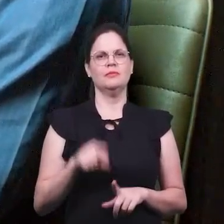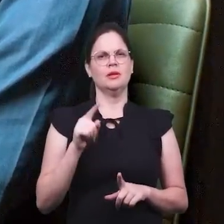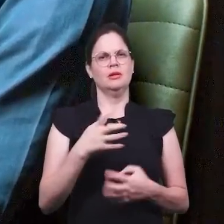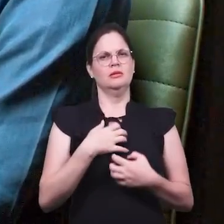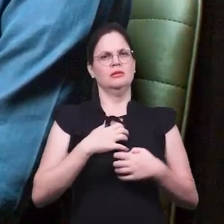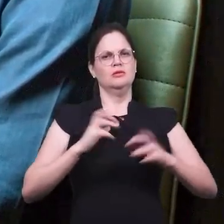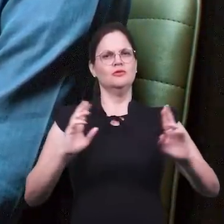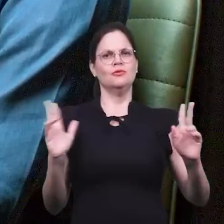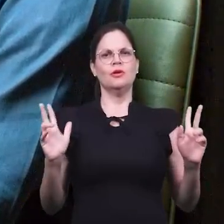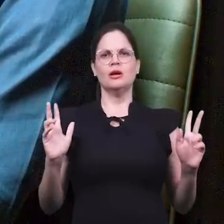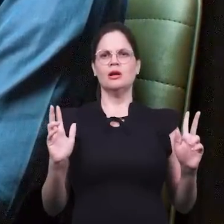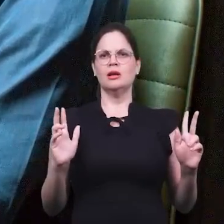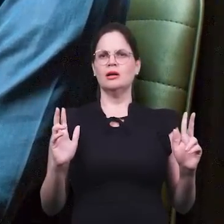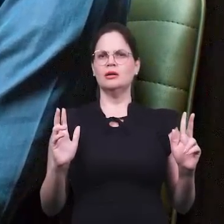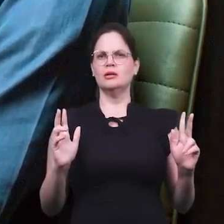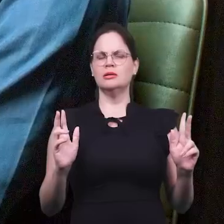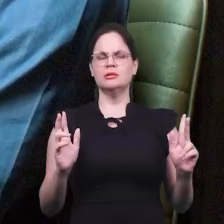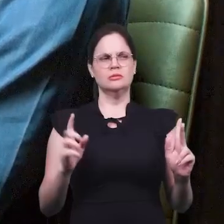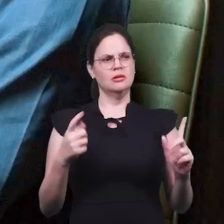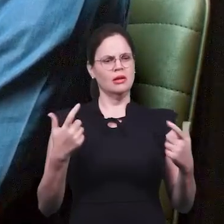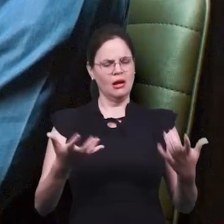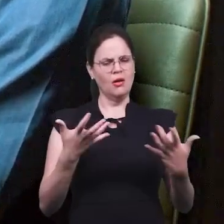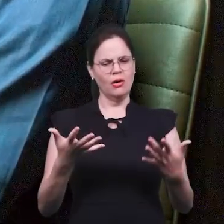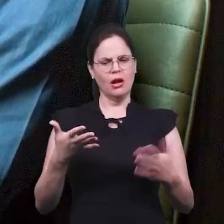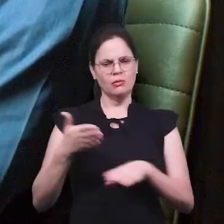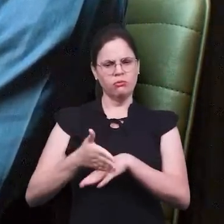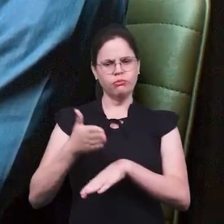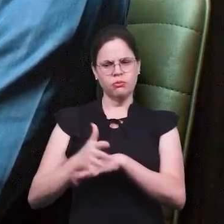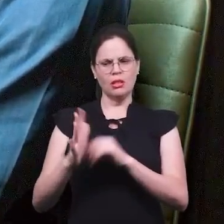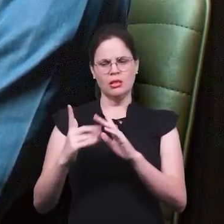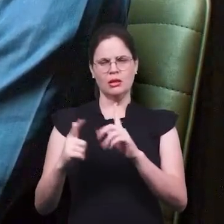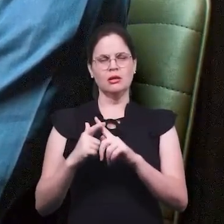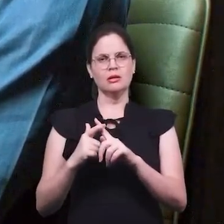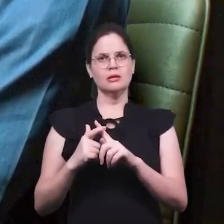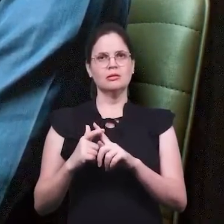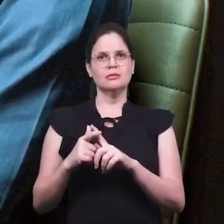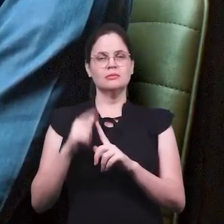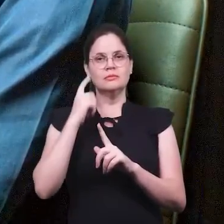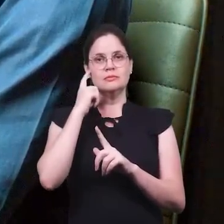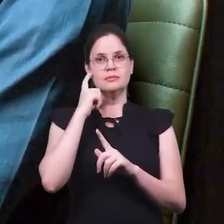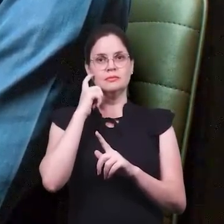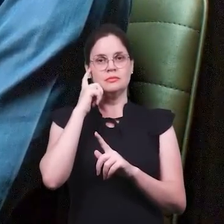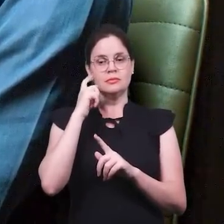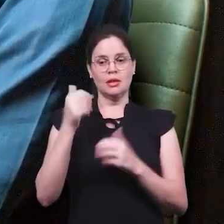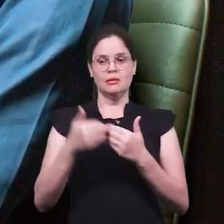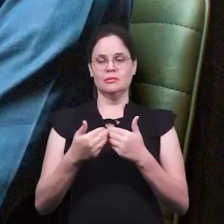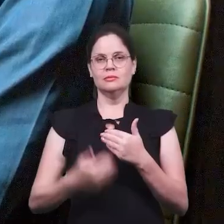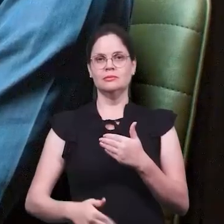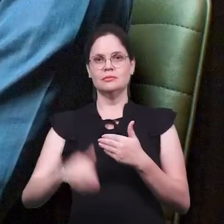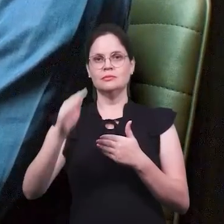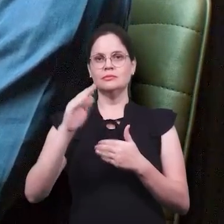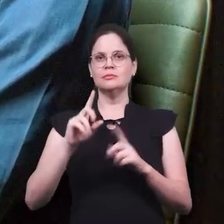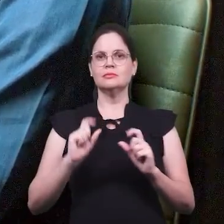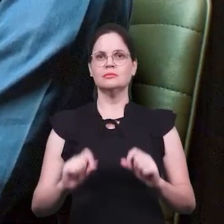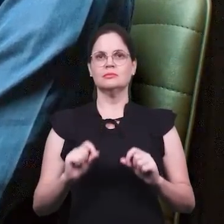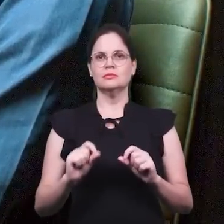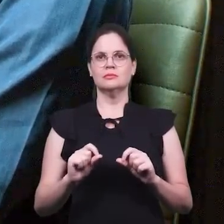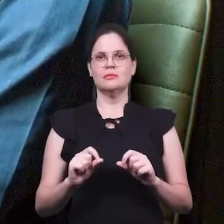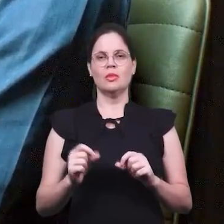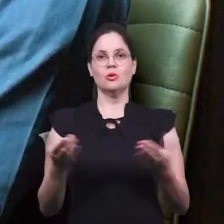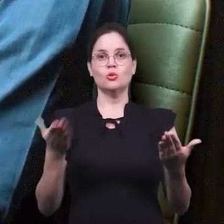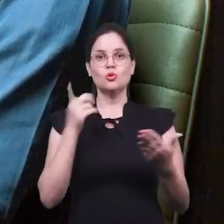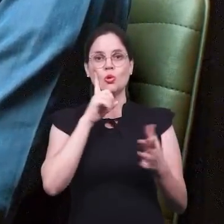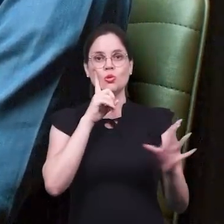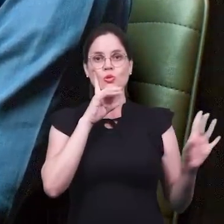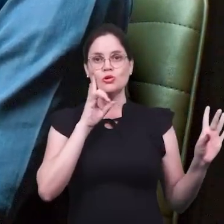algo diferente, que ele queria estar ali. E aí foi a partir desse dia que hoje, todo